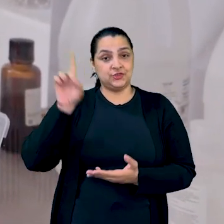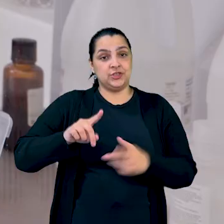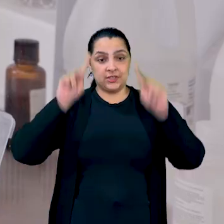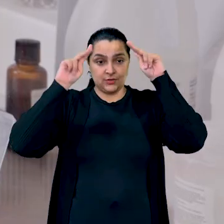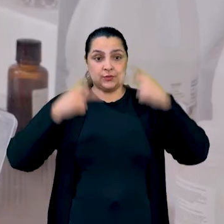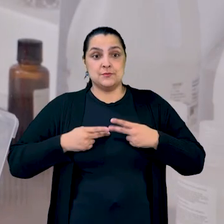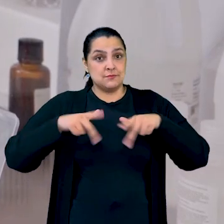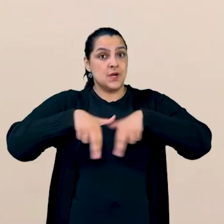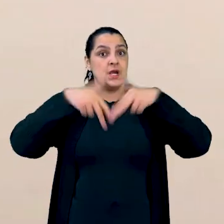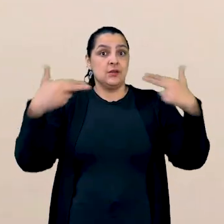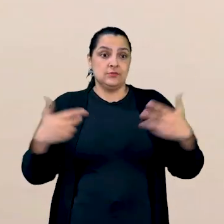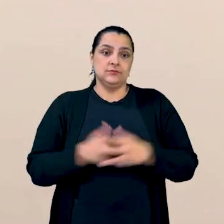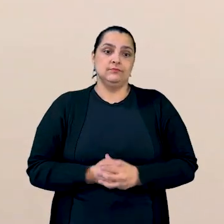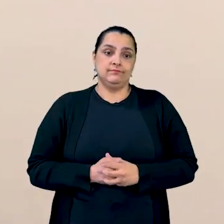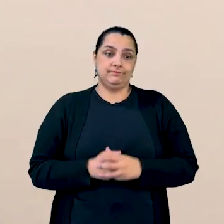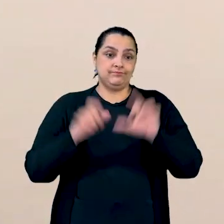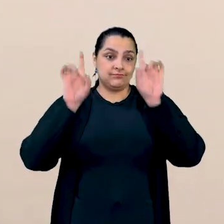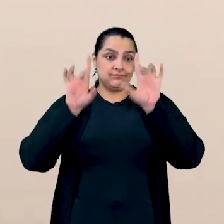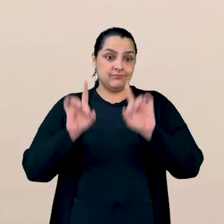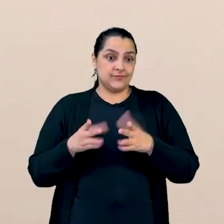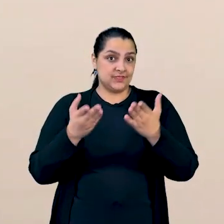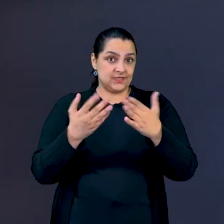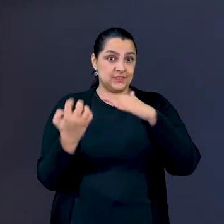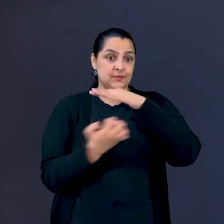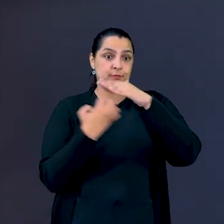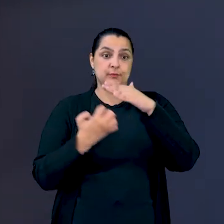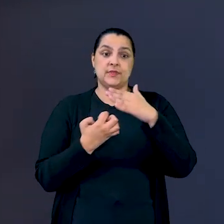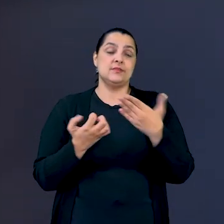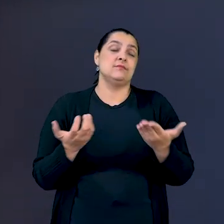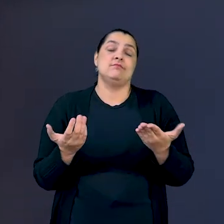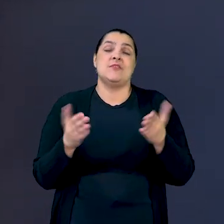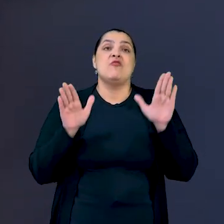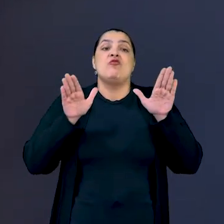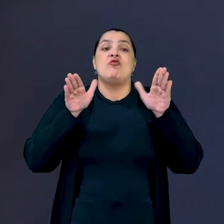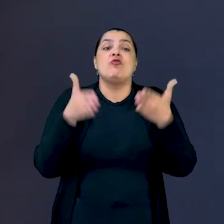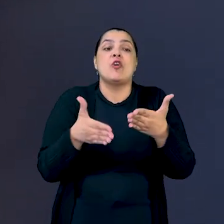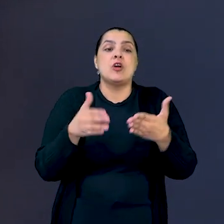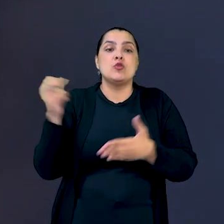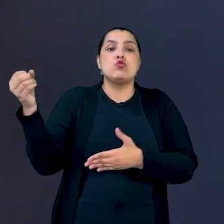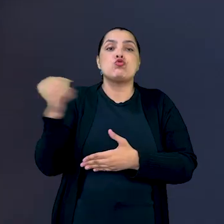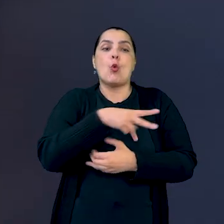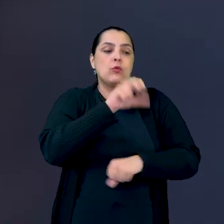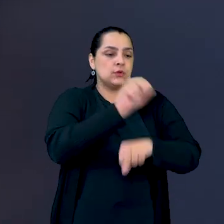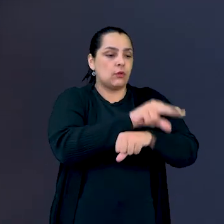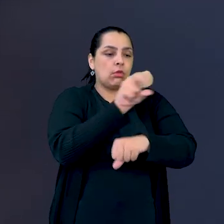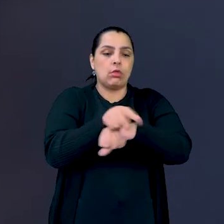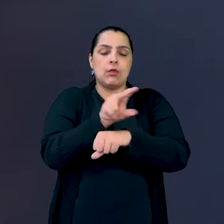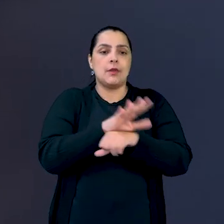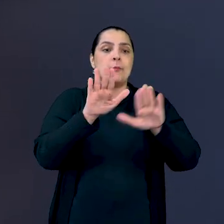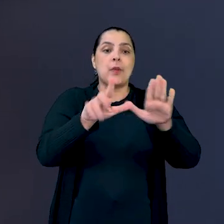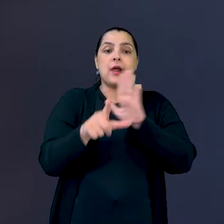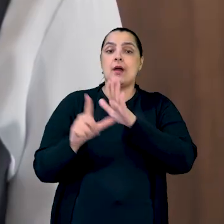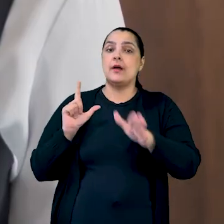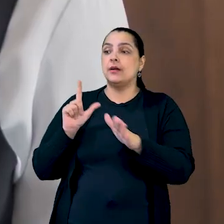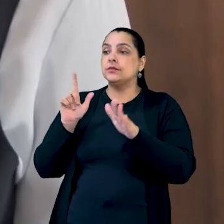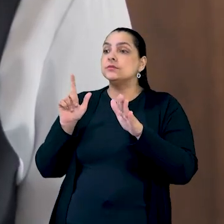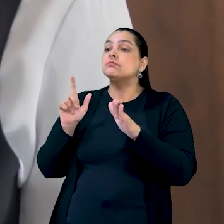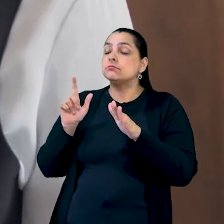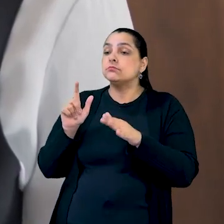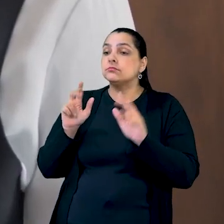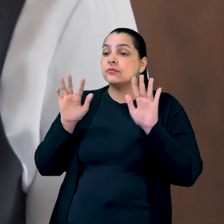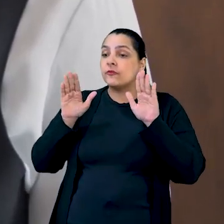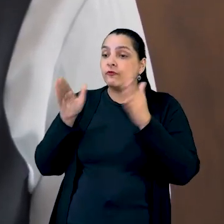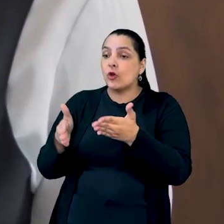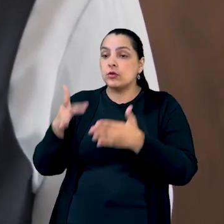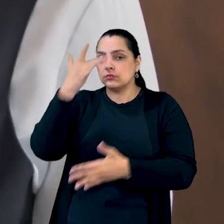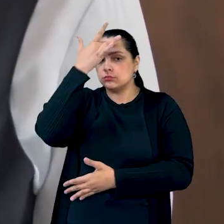humanos, né? Acho que no plural. De acordo com a especialista, as empresas não devem focar em novas contratações sem antes ter atenção à